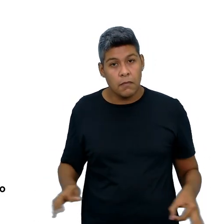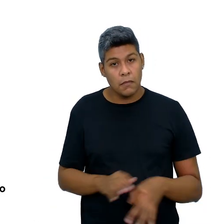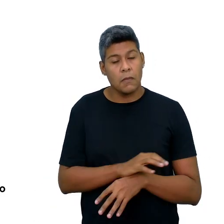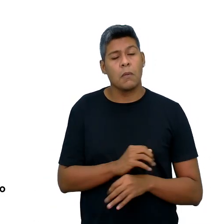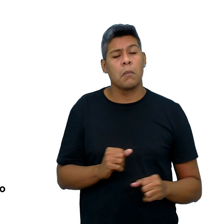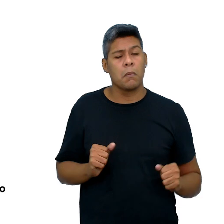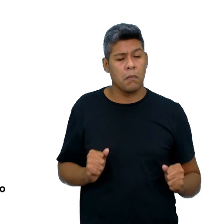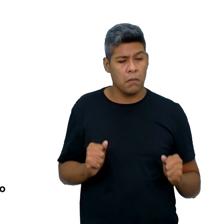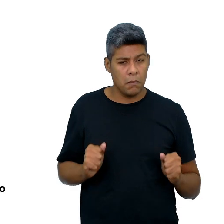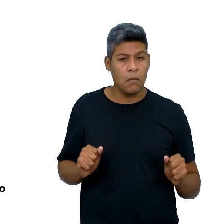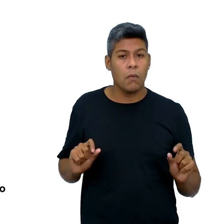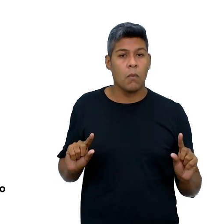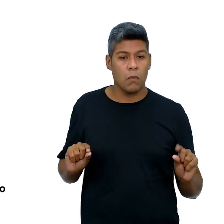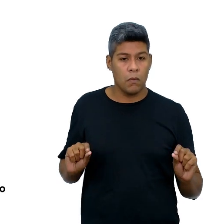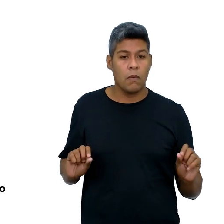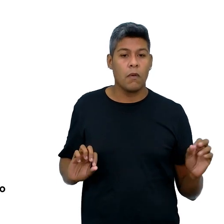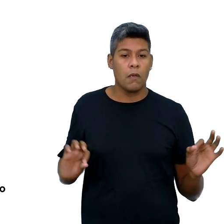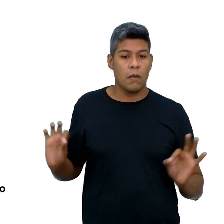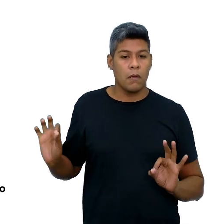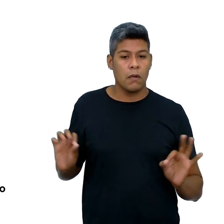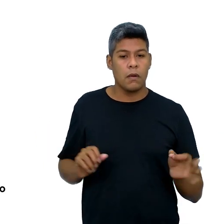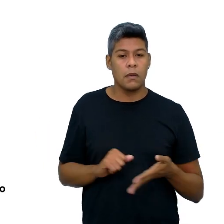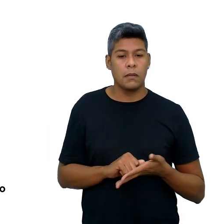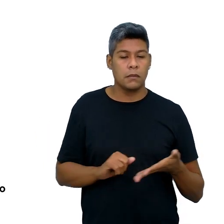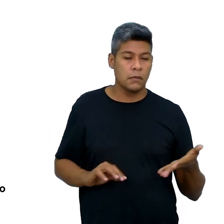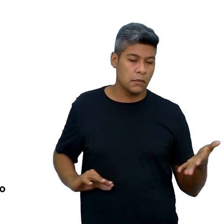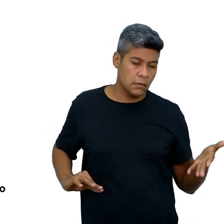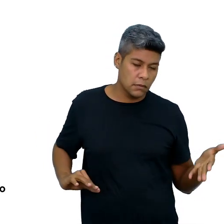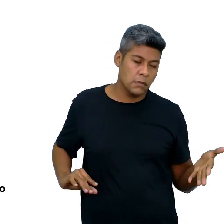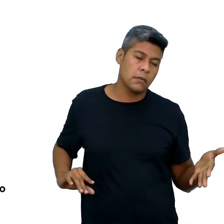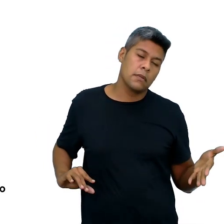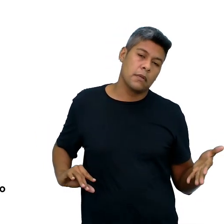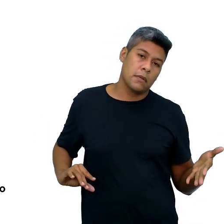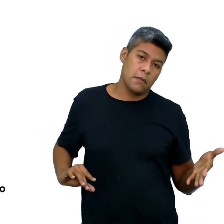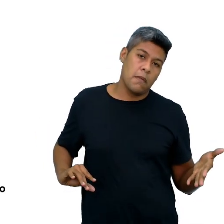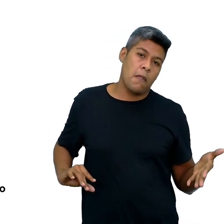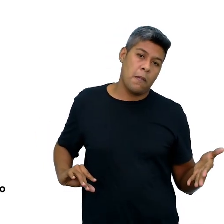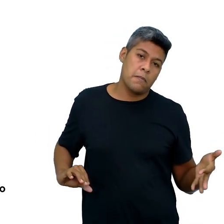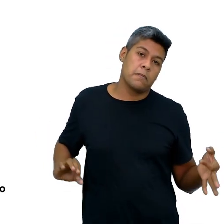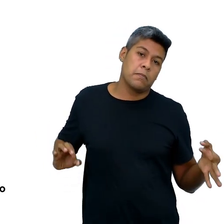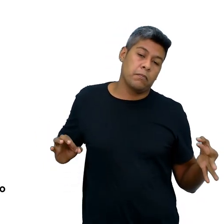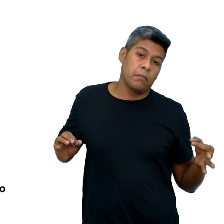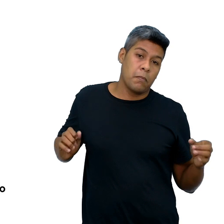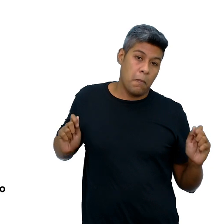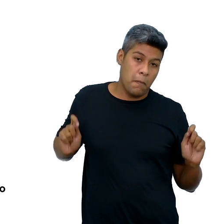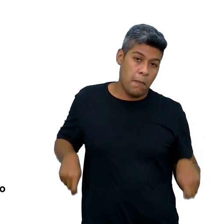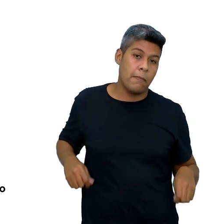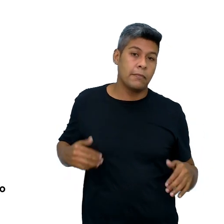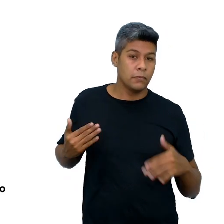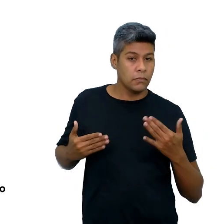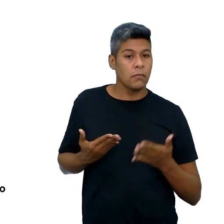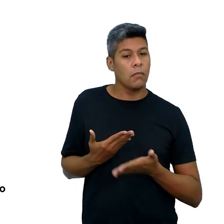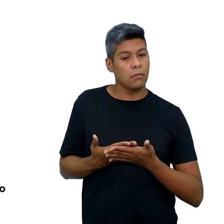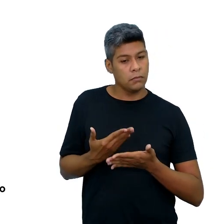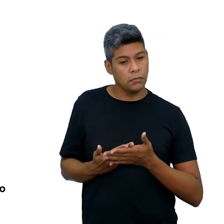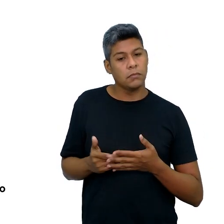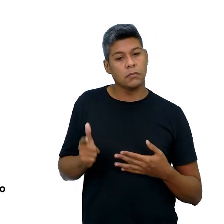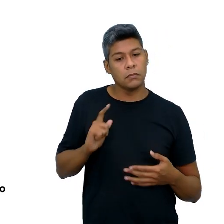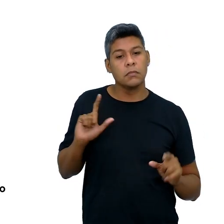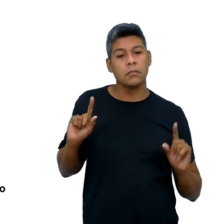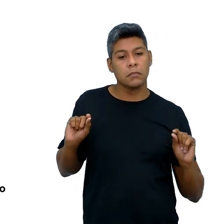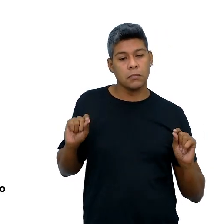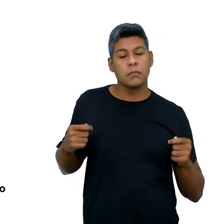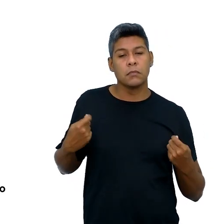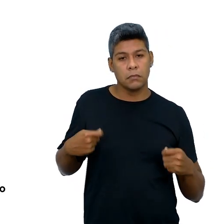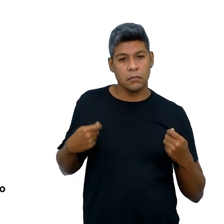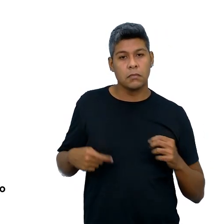com antecedência preparar as atividades, né, a ser desenvolvida aí na sala de aula, de modo que contemplem as